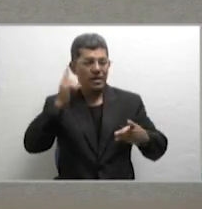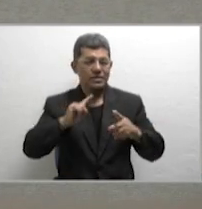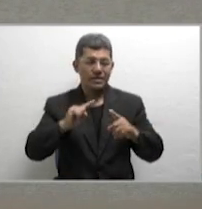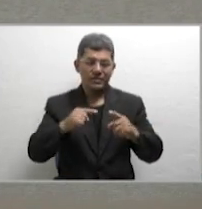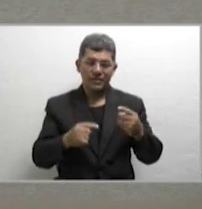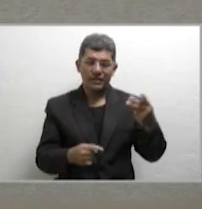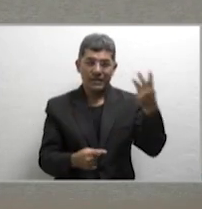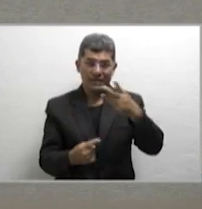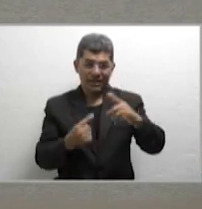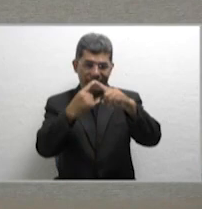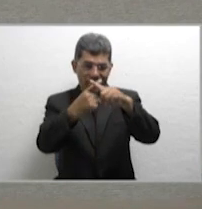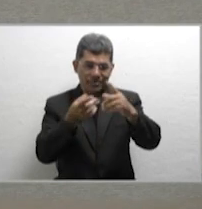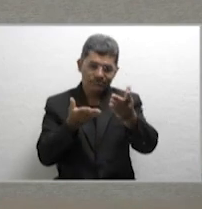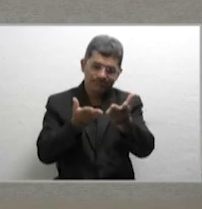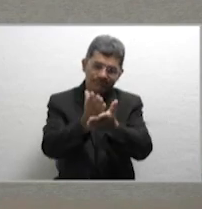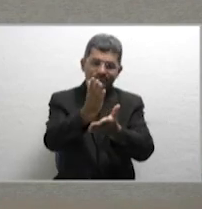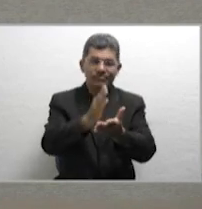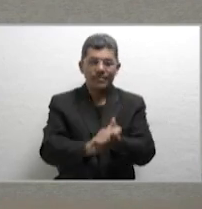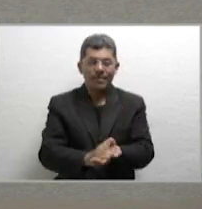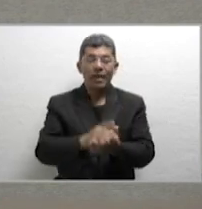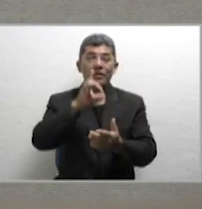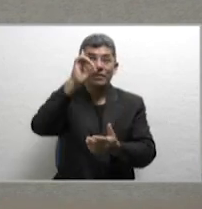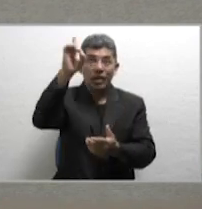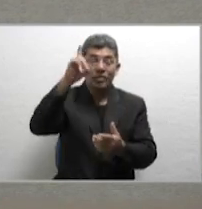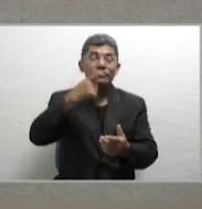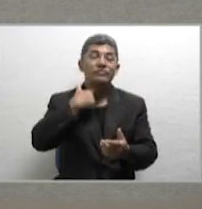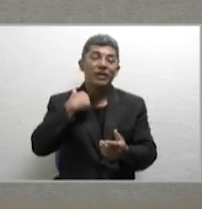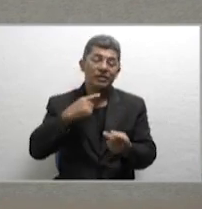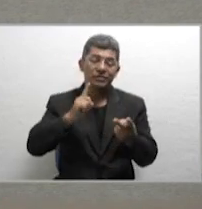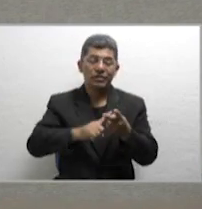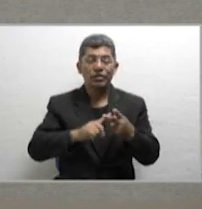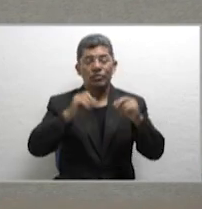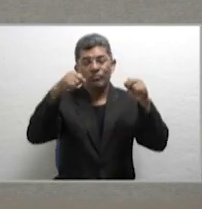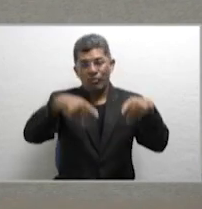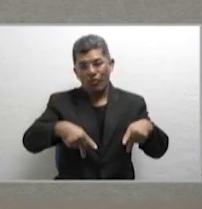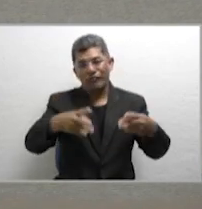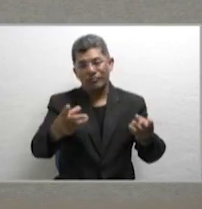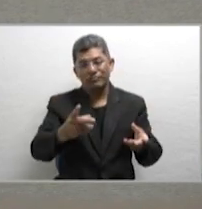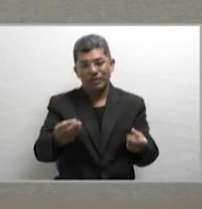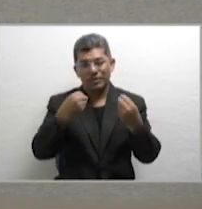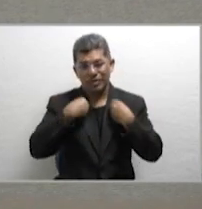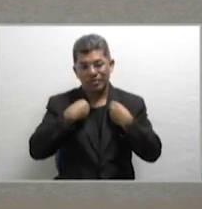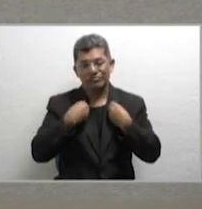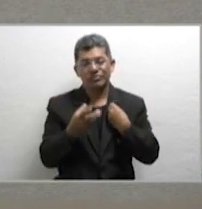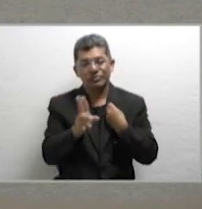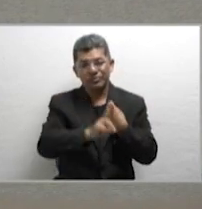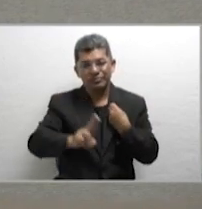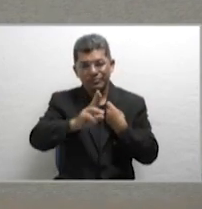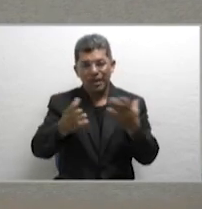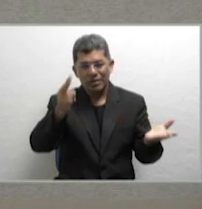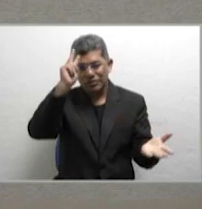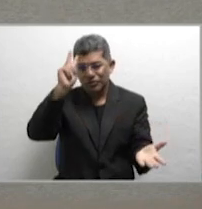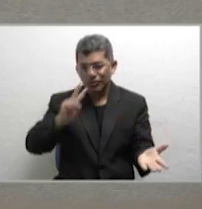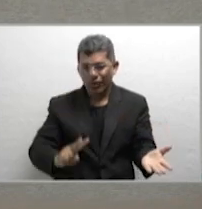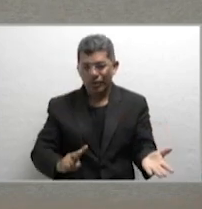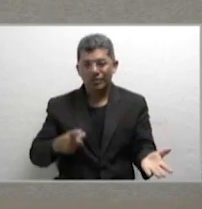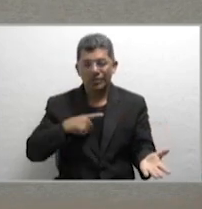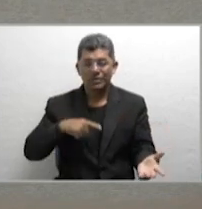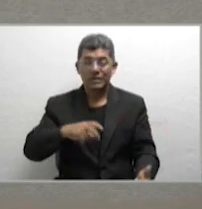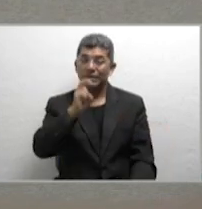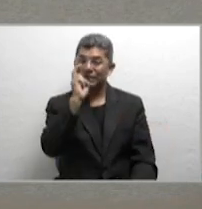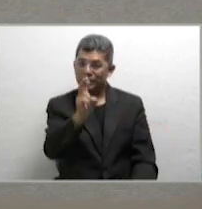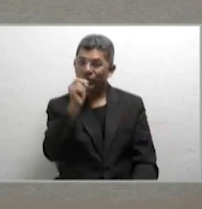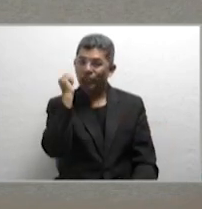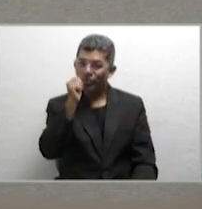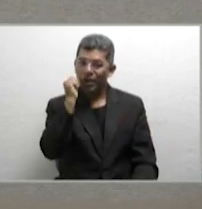pela honra de Deus e do povo do Amazonas, eu estou exercendo. É um momento histórico, nós temos 5 mulheres